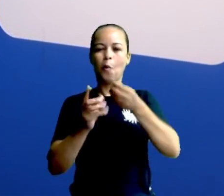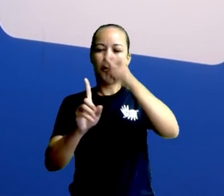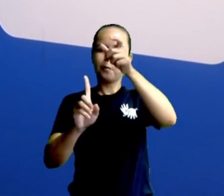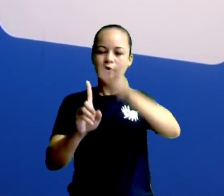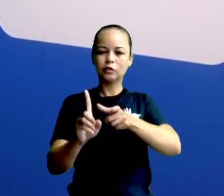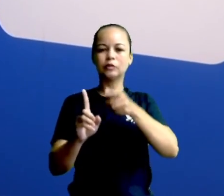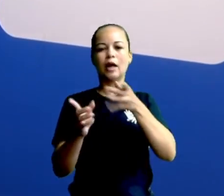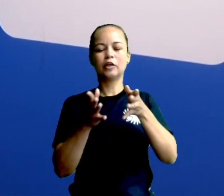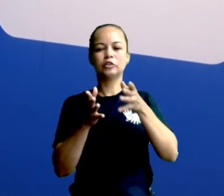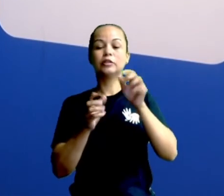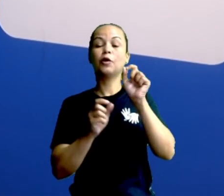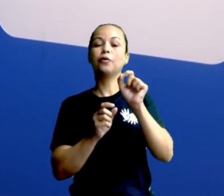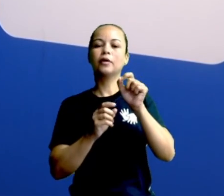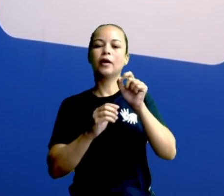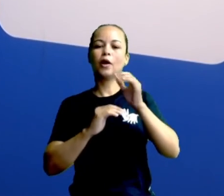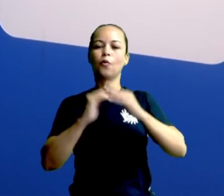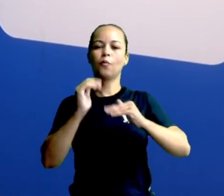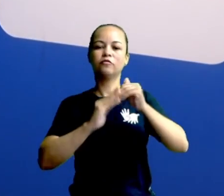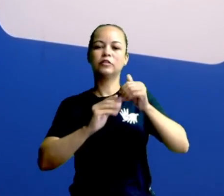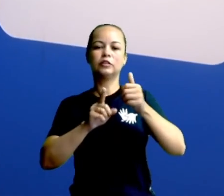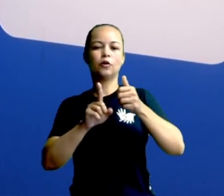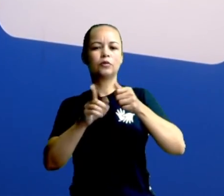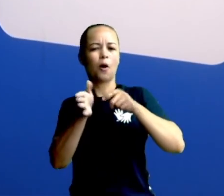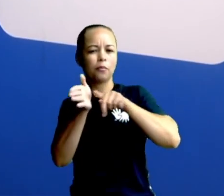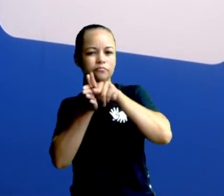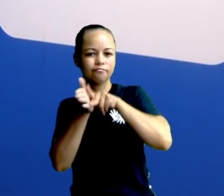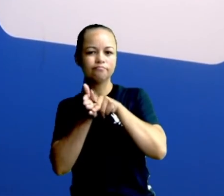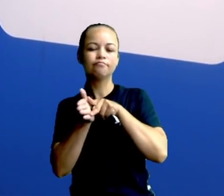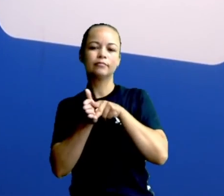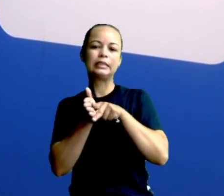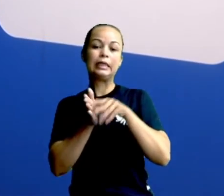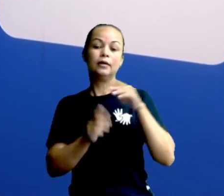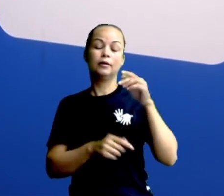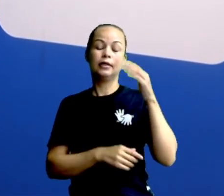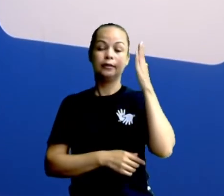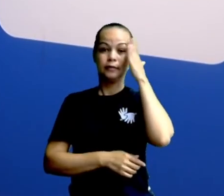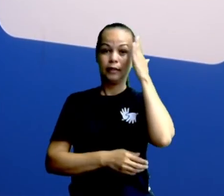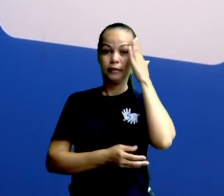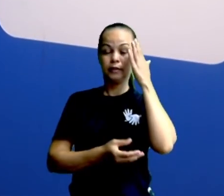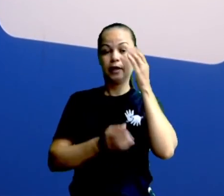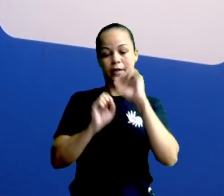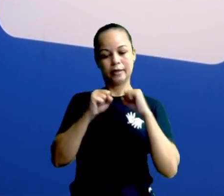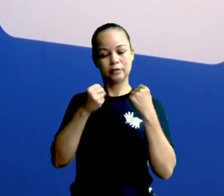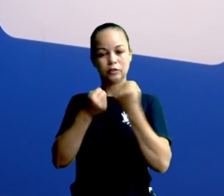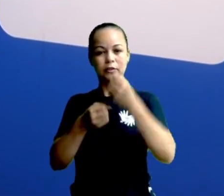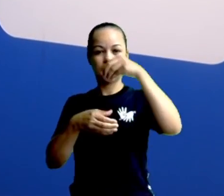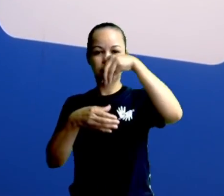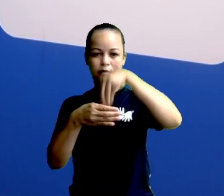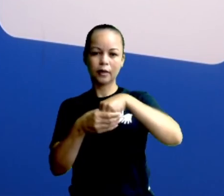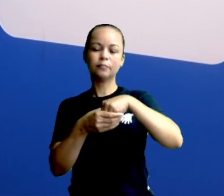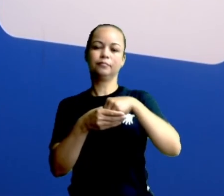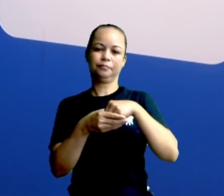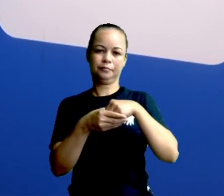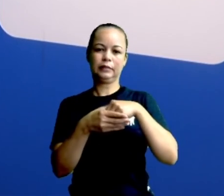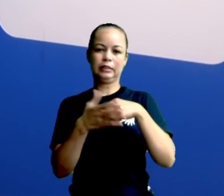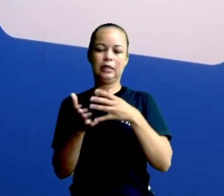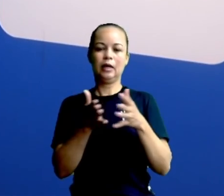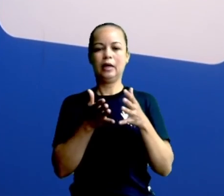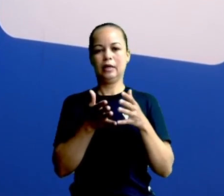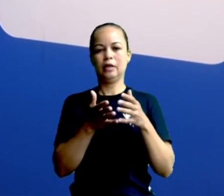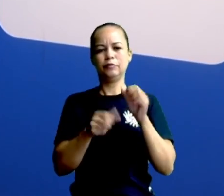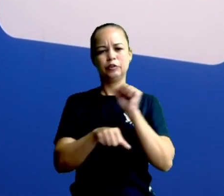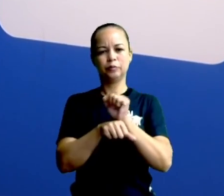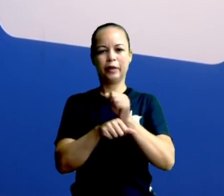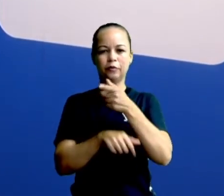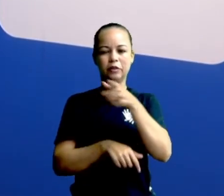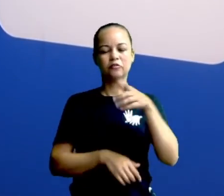no caso o pesquisador, e entender a sociedade em que nós estamos inseridos. Então, eu espero